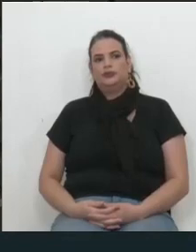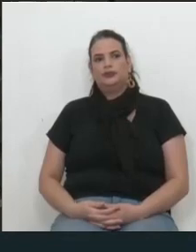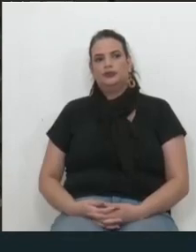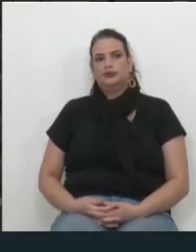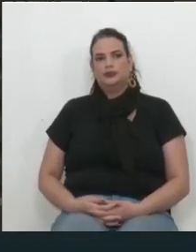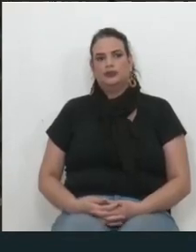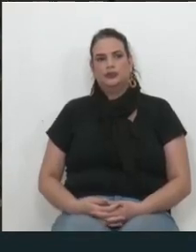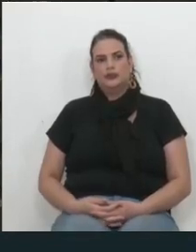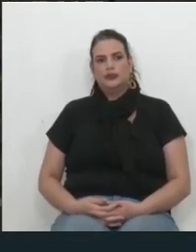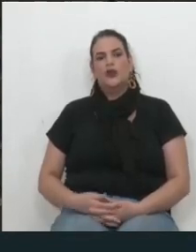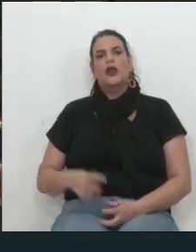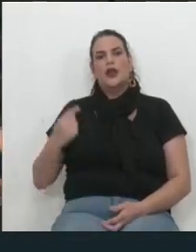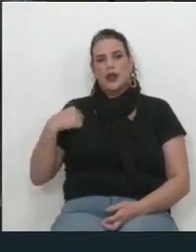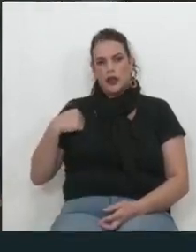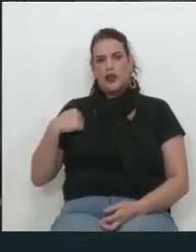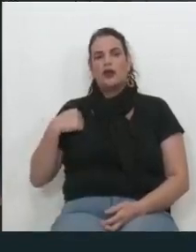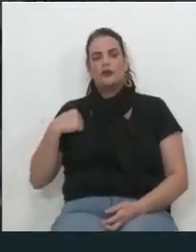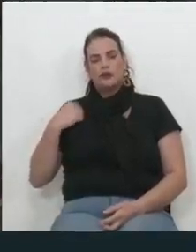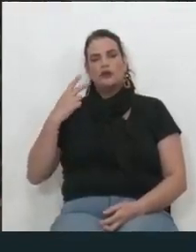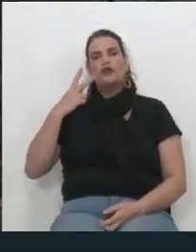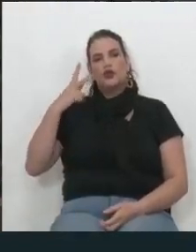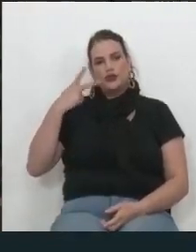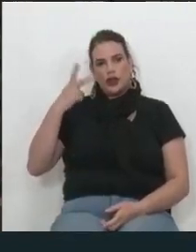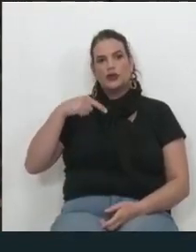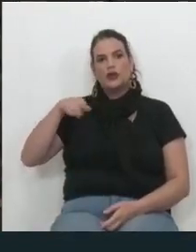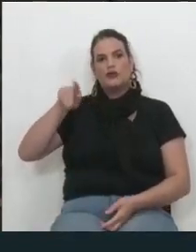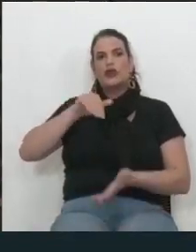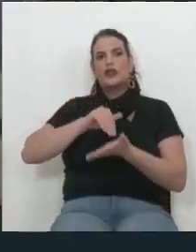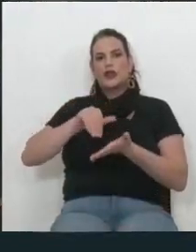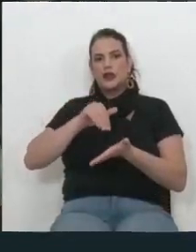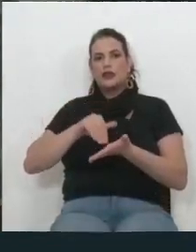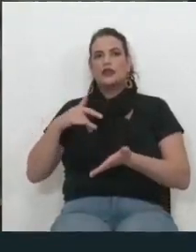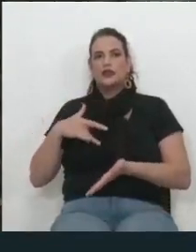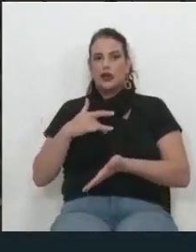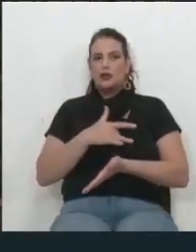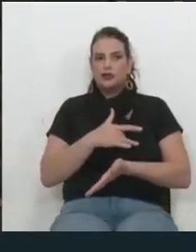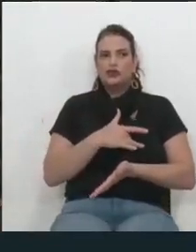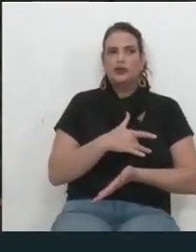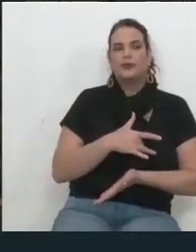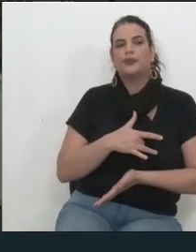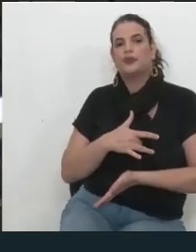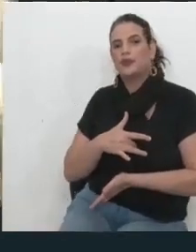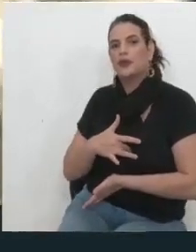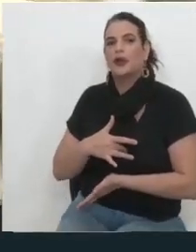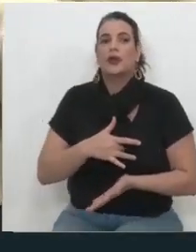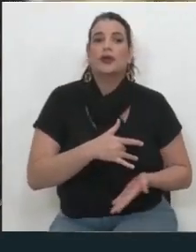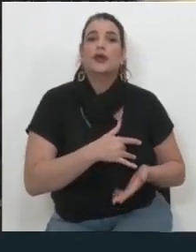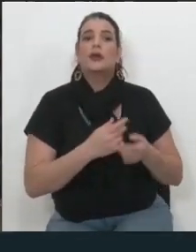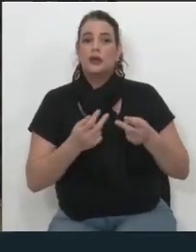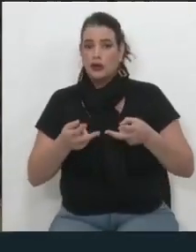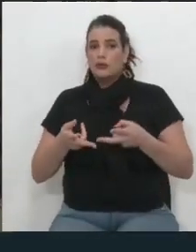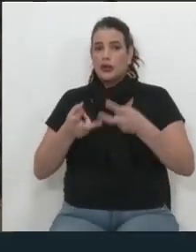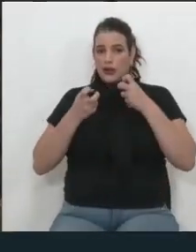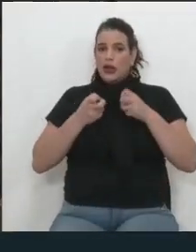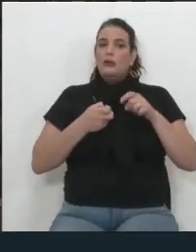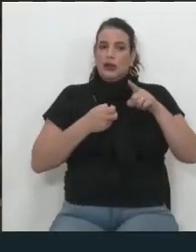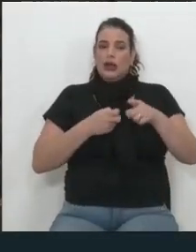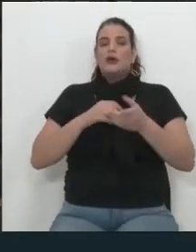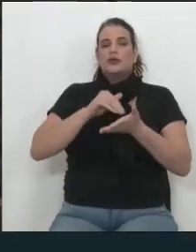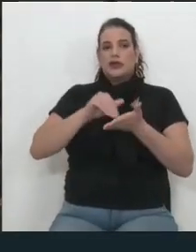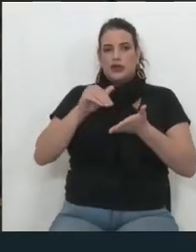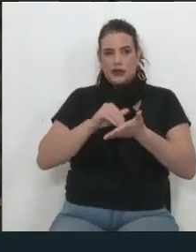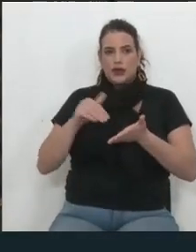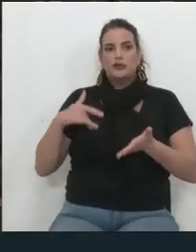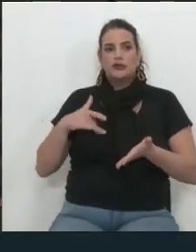que foi até a Secretaria de Saúde, né, e eu percebo o empenho do secretário de Saúde, Dr. Ricardo